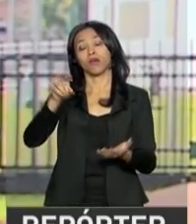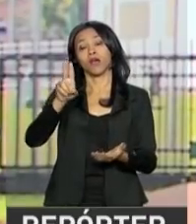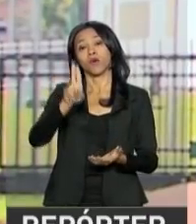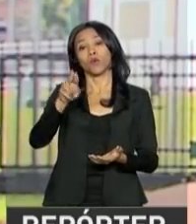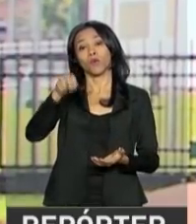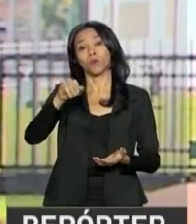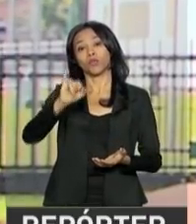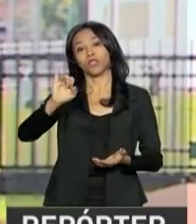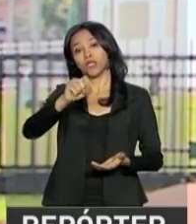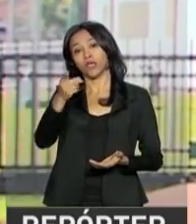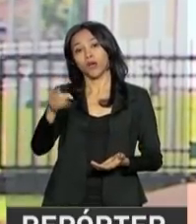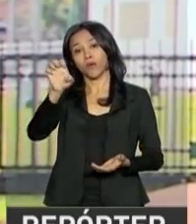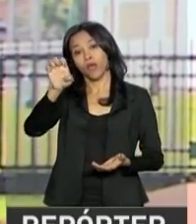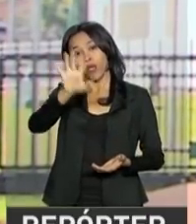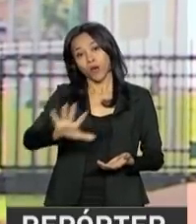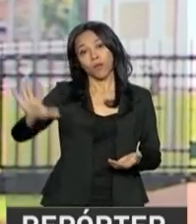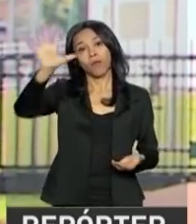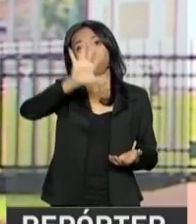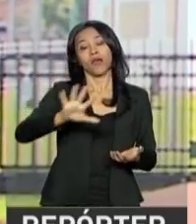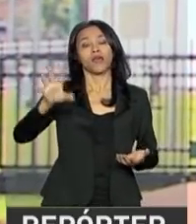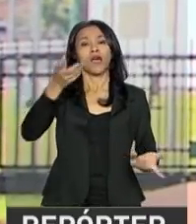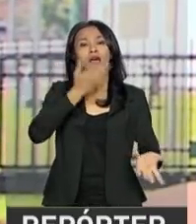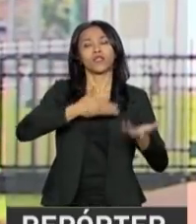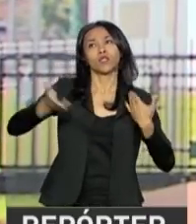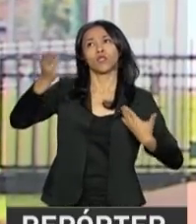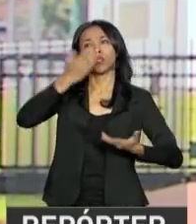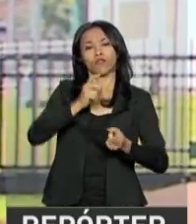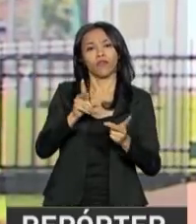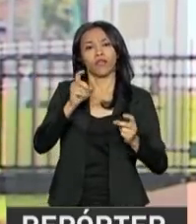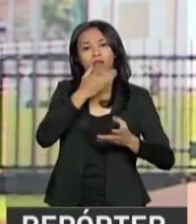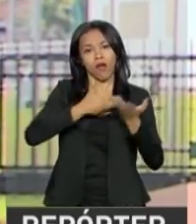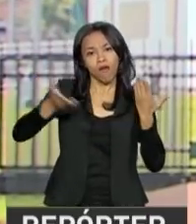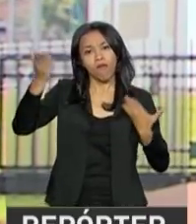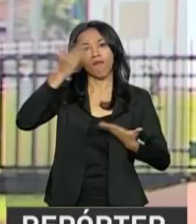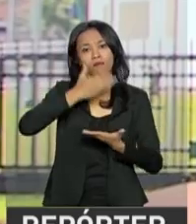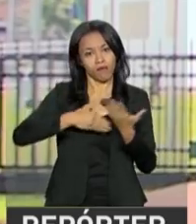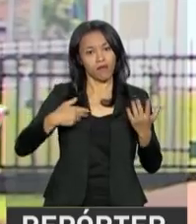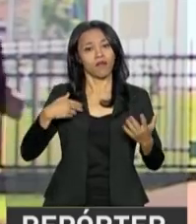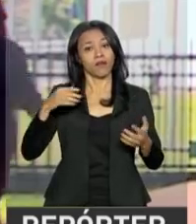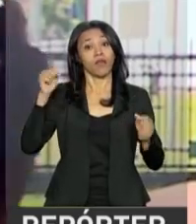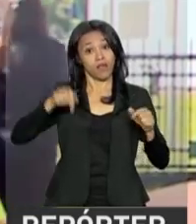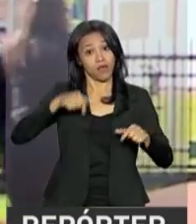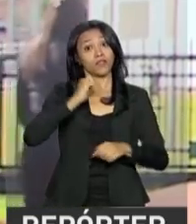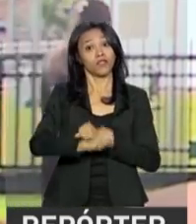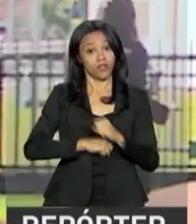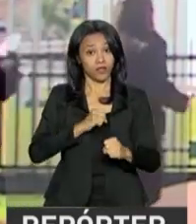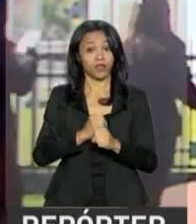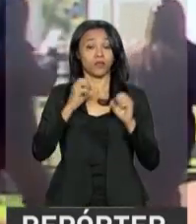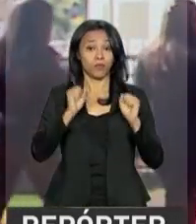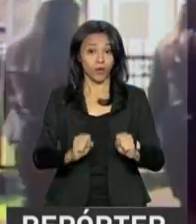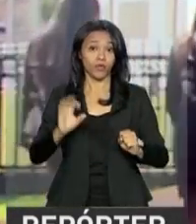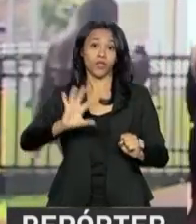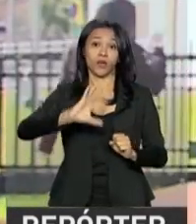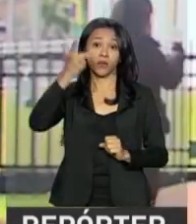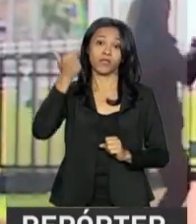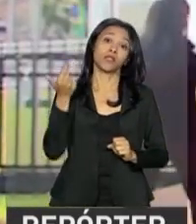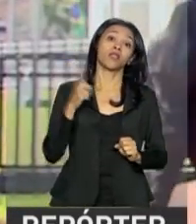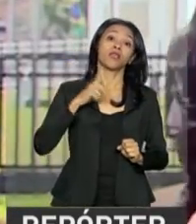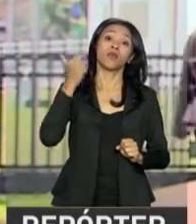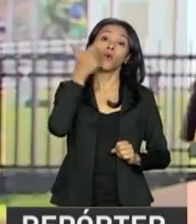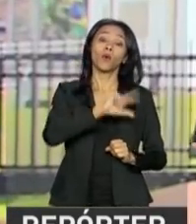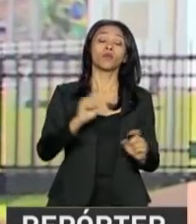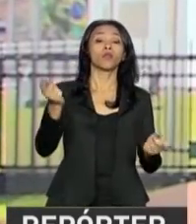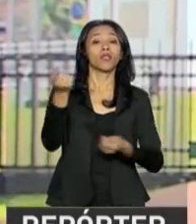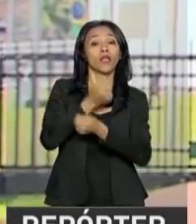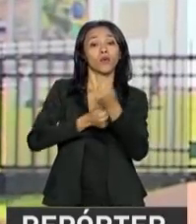esperada troca de propostas comerciais entre os dois blocos pode acontecer ainda este ano há também negociações do mercosul